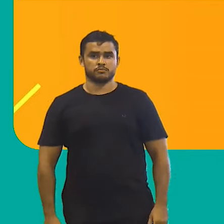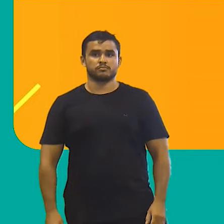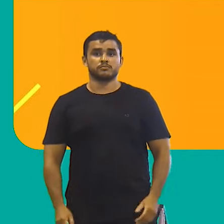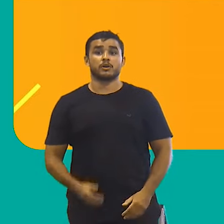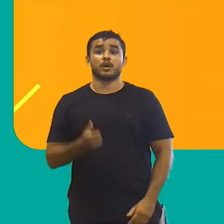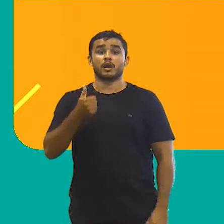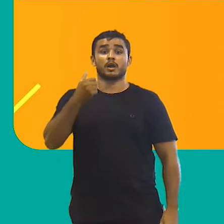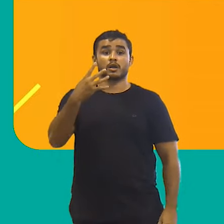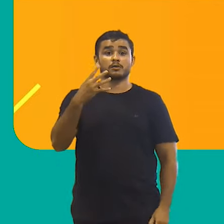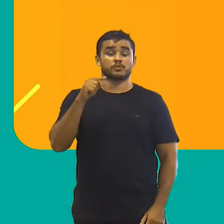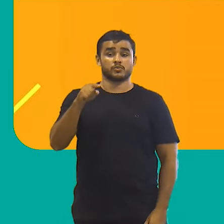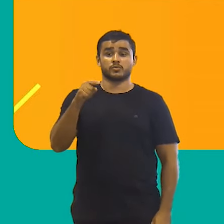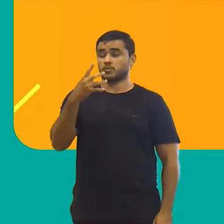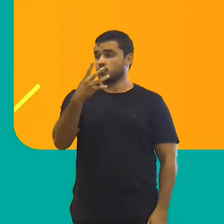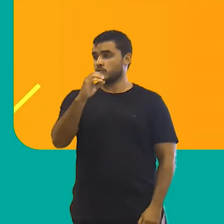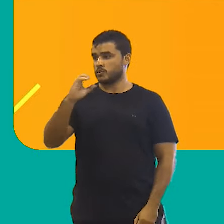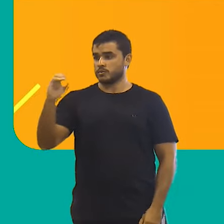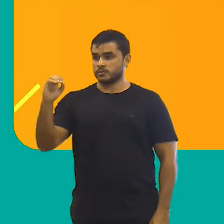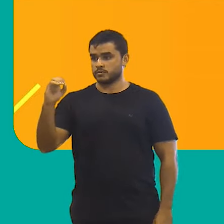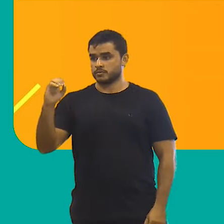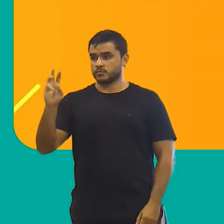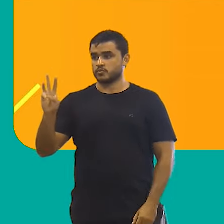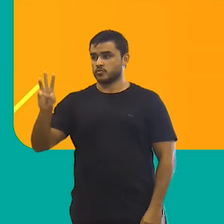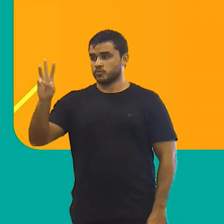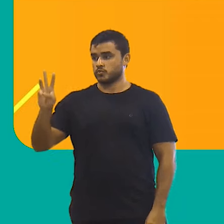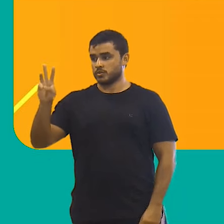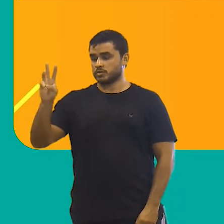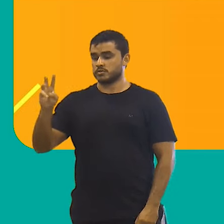14.400 watt vezes hora.